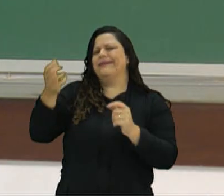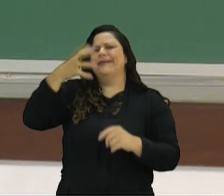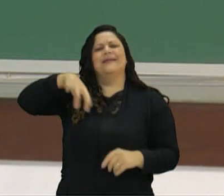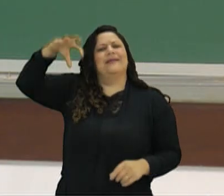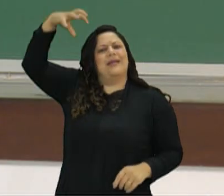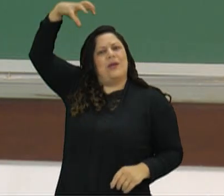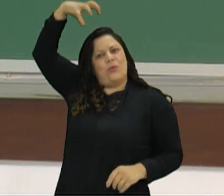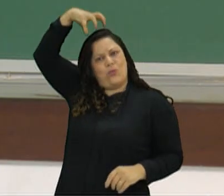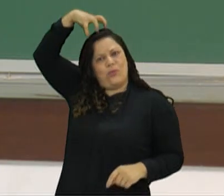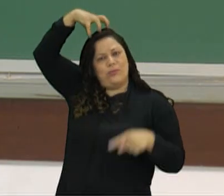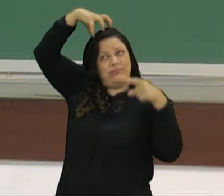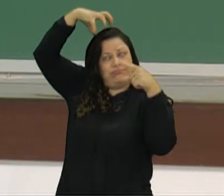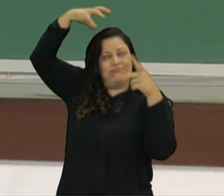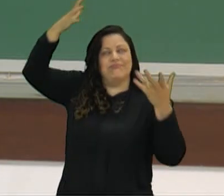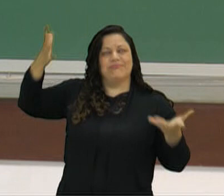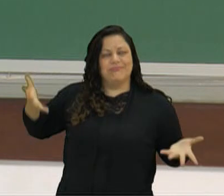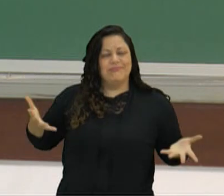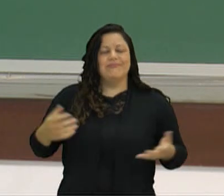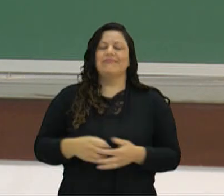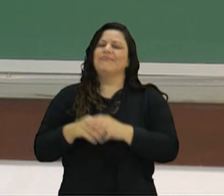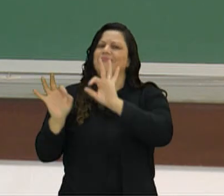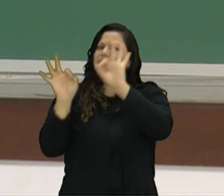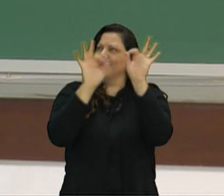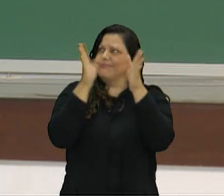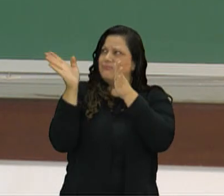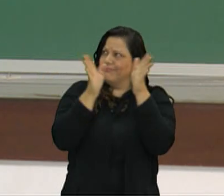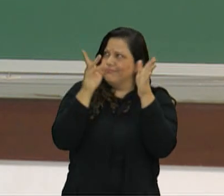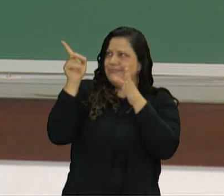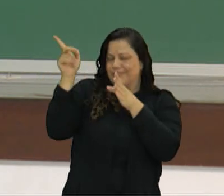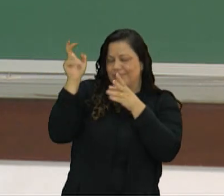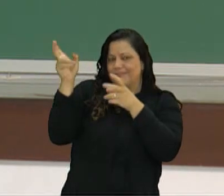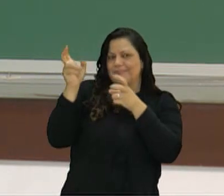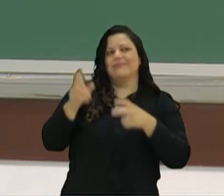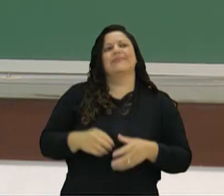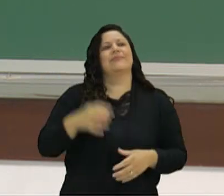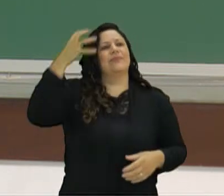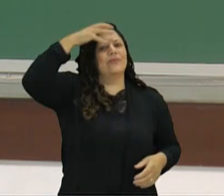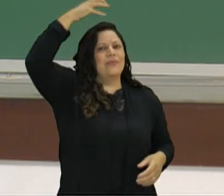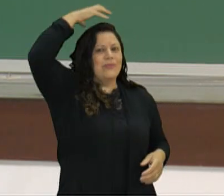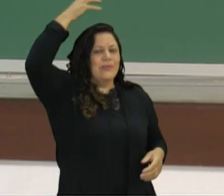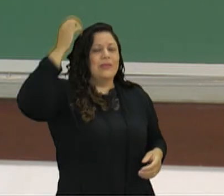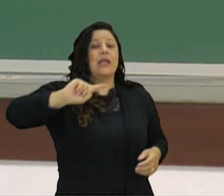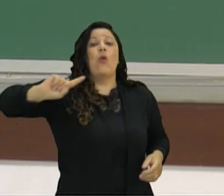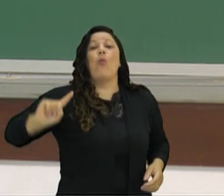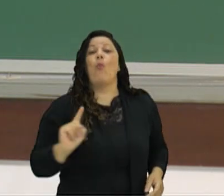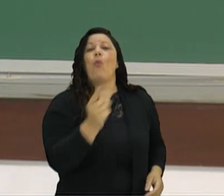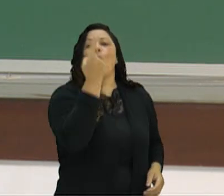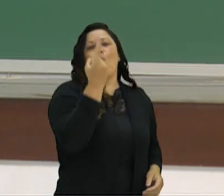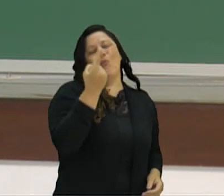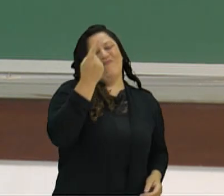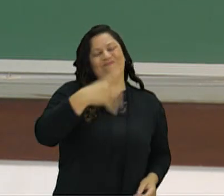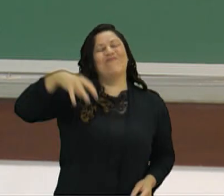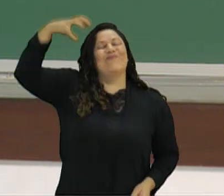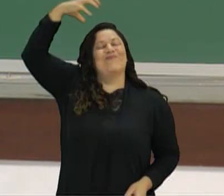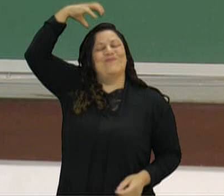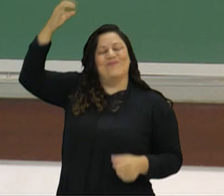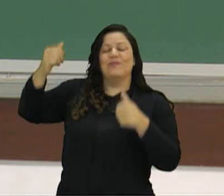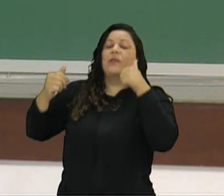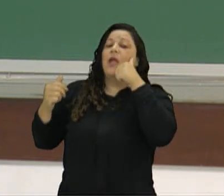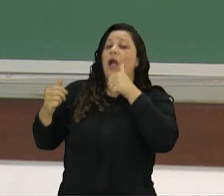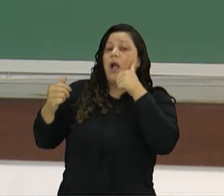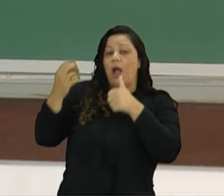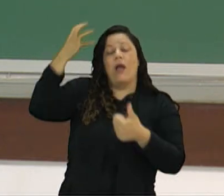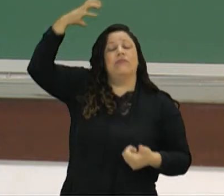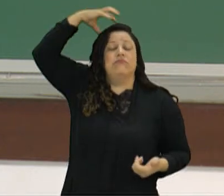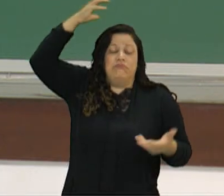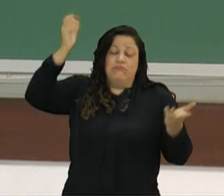monarquia é o poder concentrado nas mãos de um único monarca, um rei, uma rainha, né? O princípio aqui